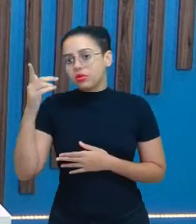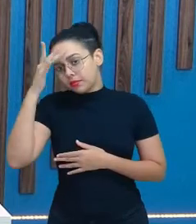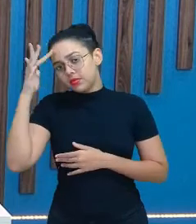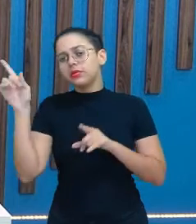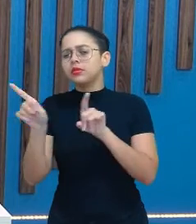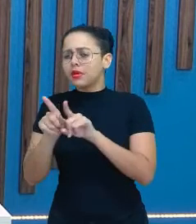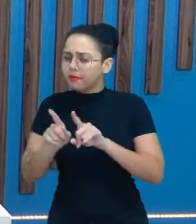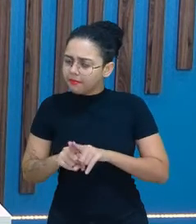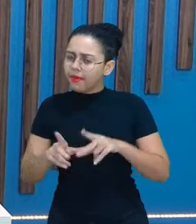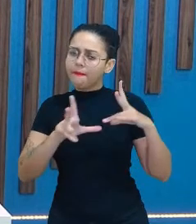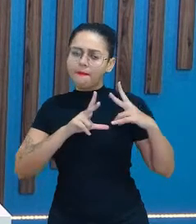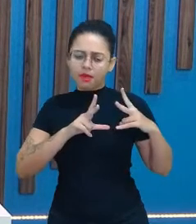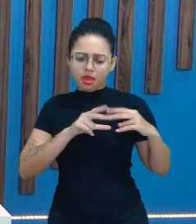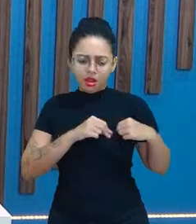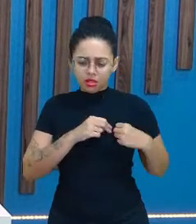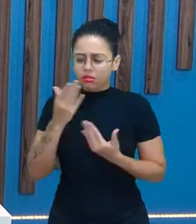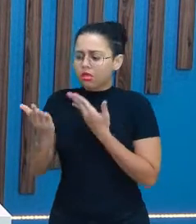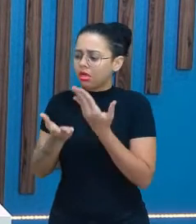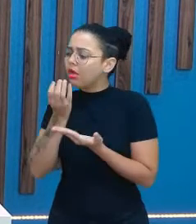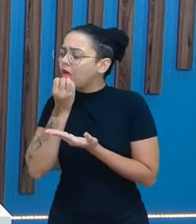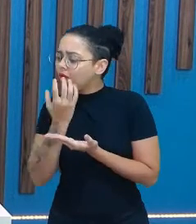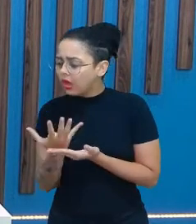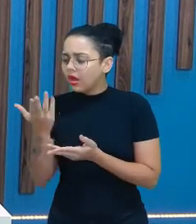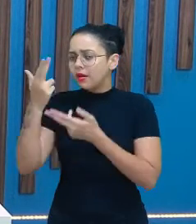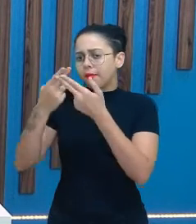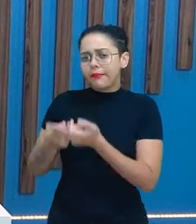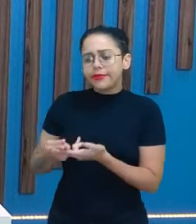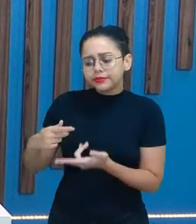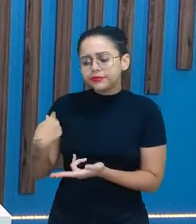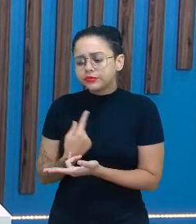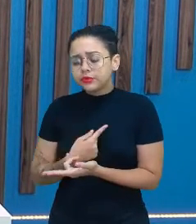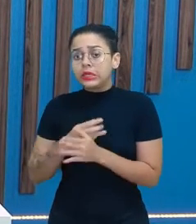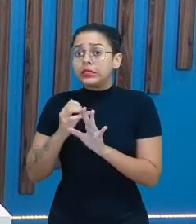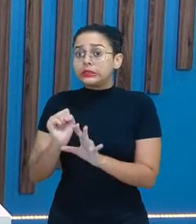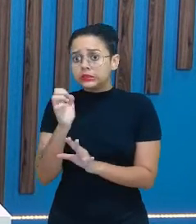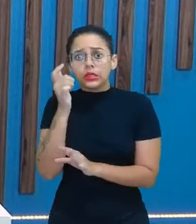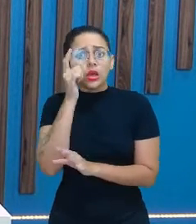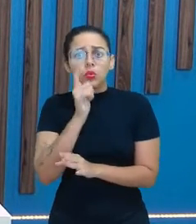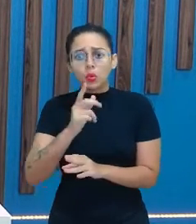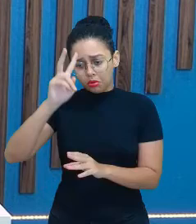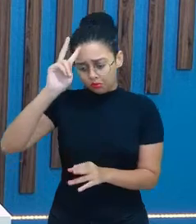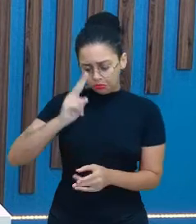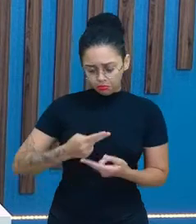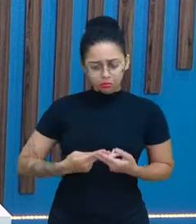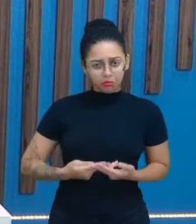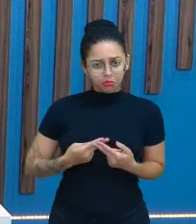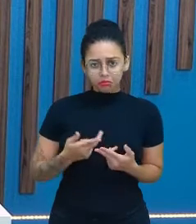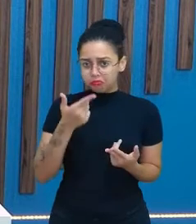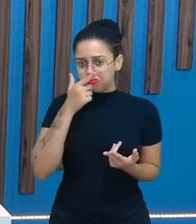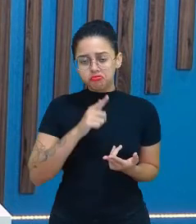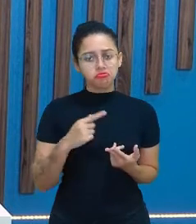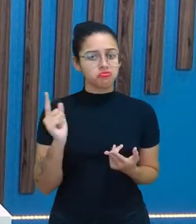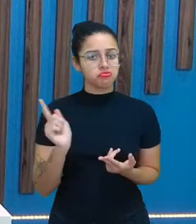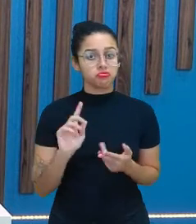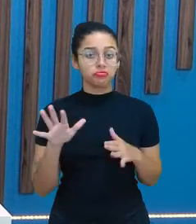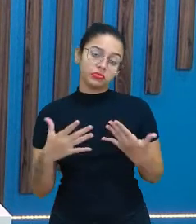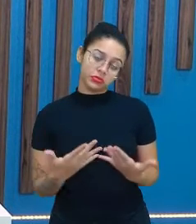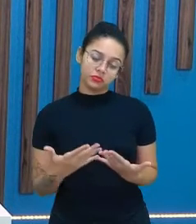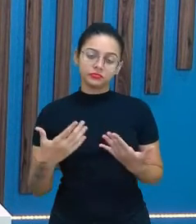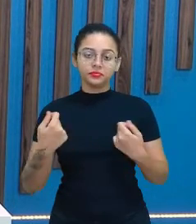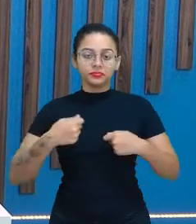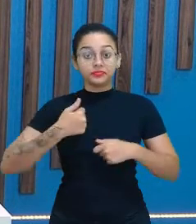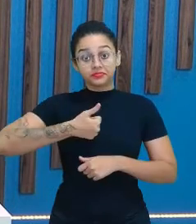pode ser merece a nossa se a gente não consegue ser paciente com a gente mesmo Tá bom